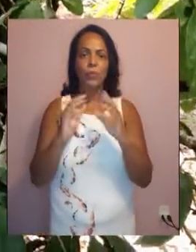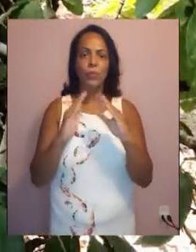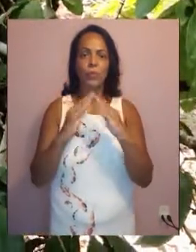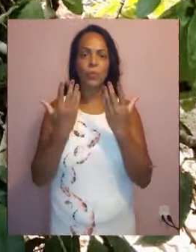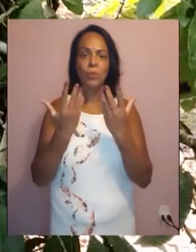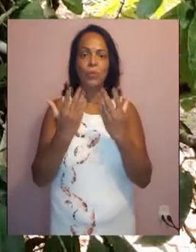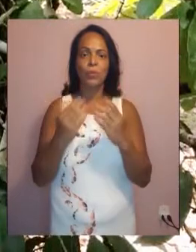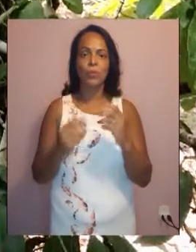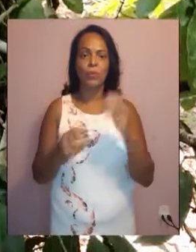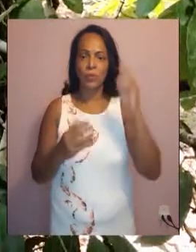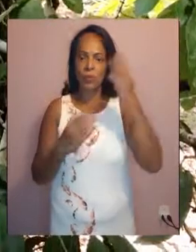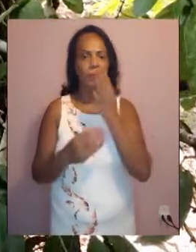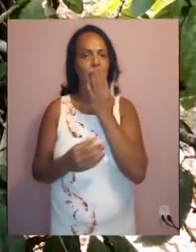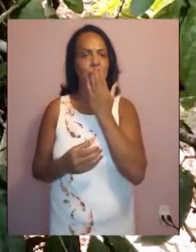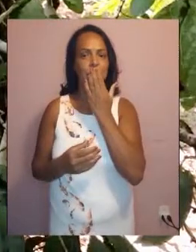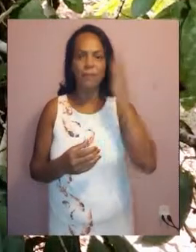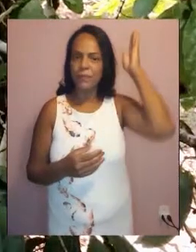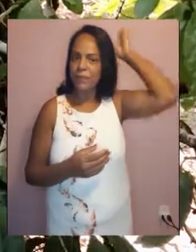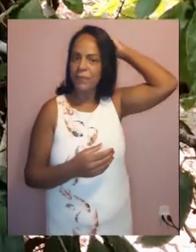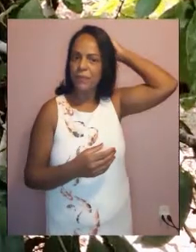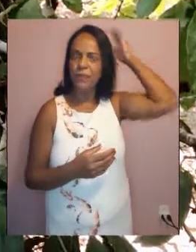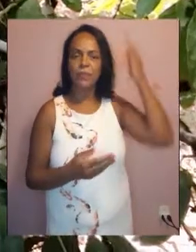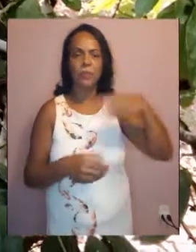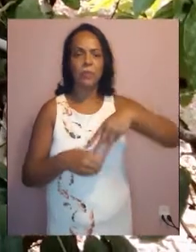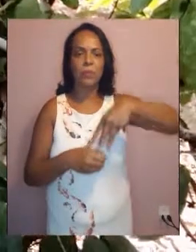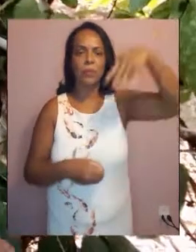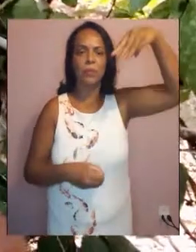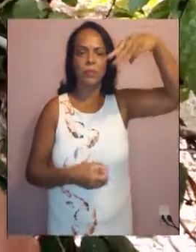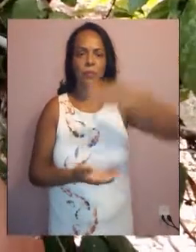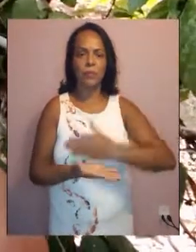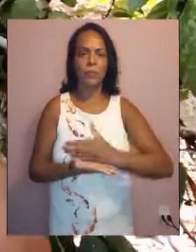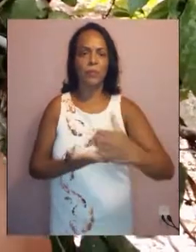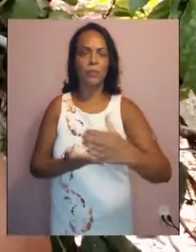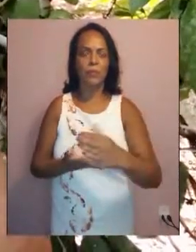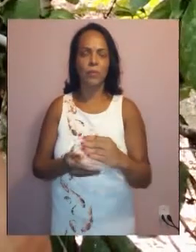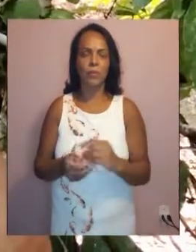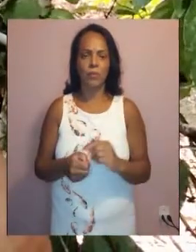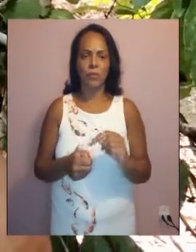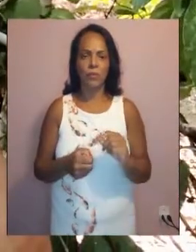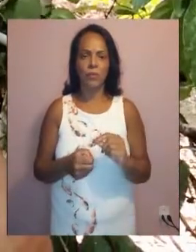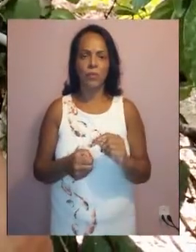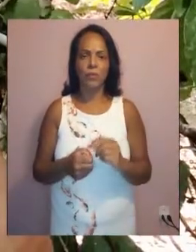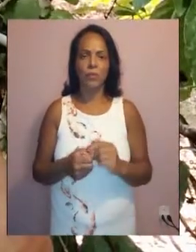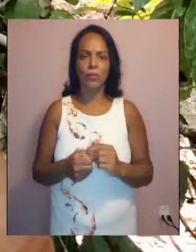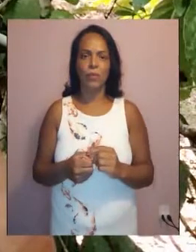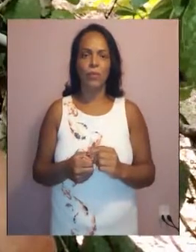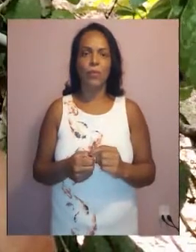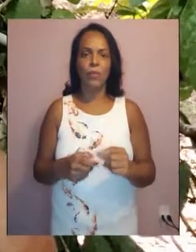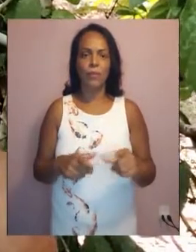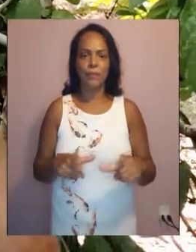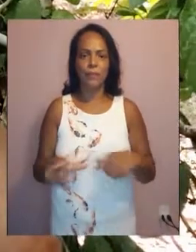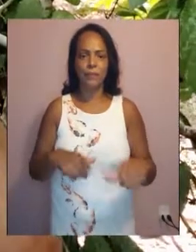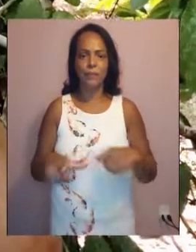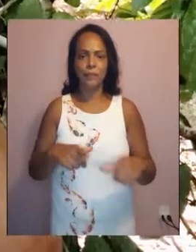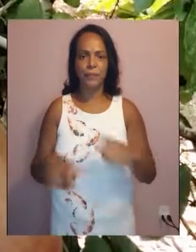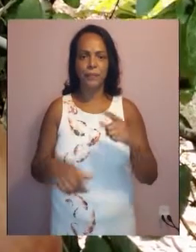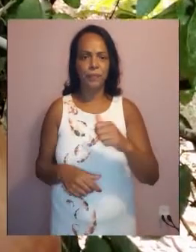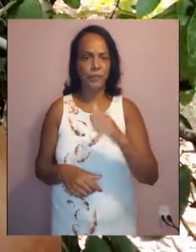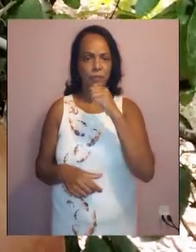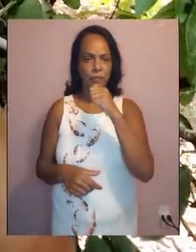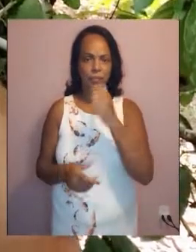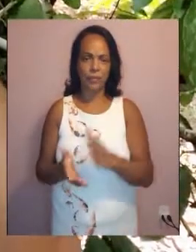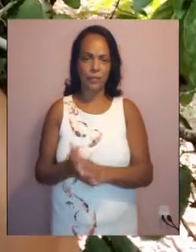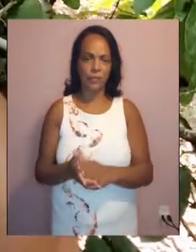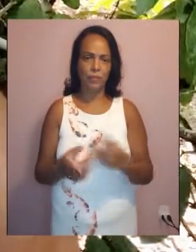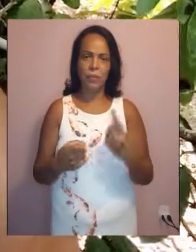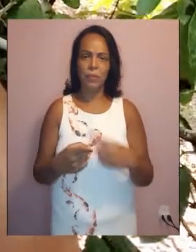Até porque assim foi, porque é um plano que vem de cima, né? Era um plano